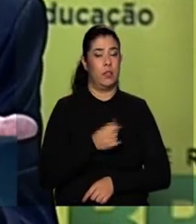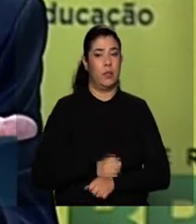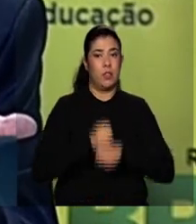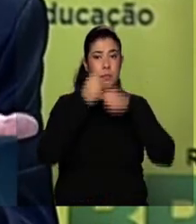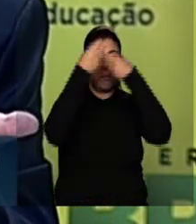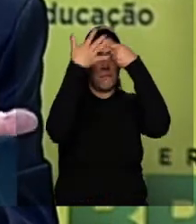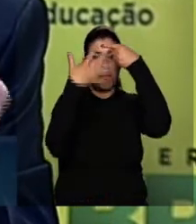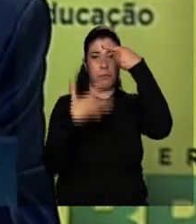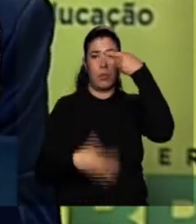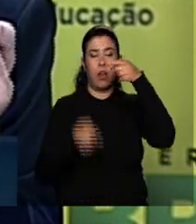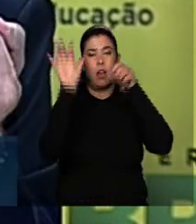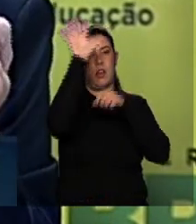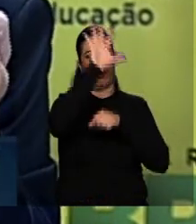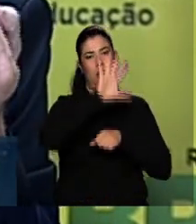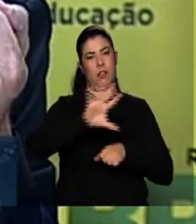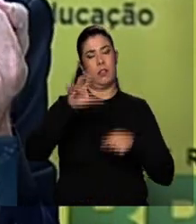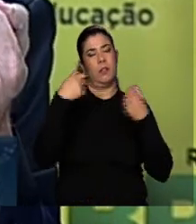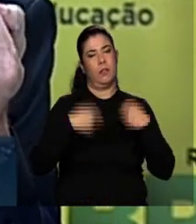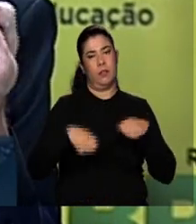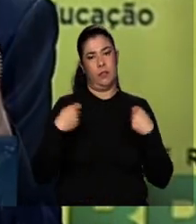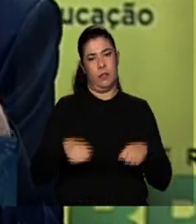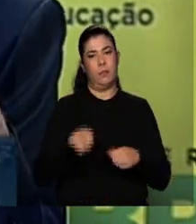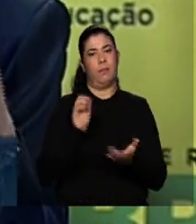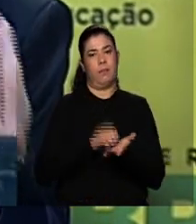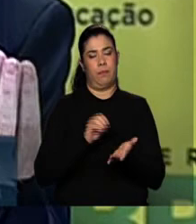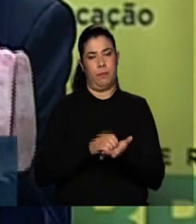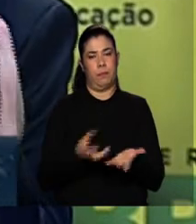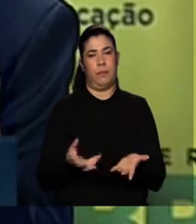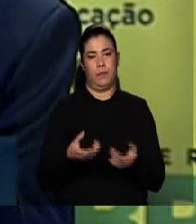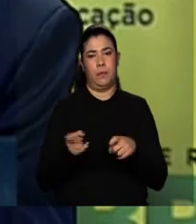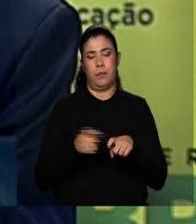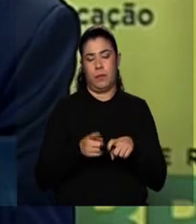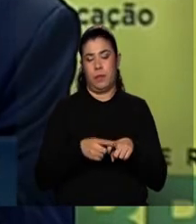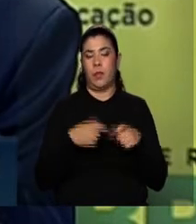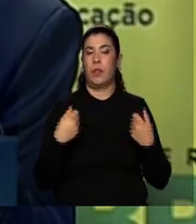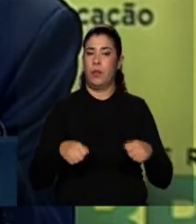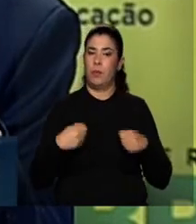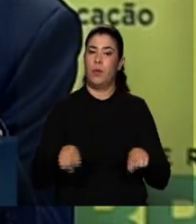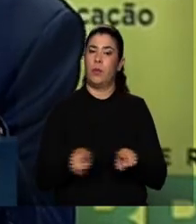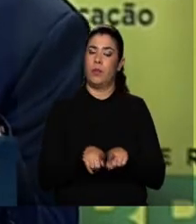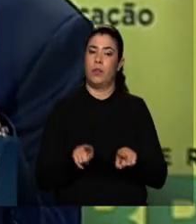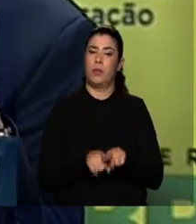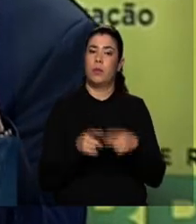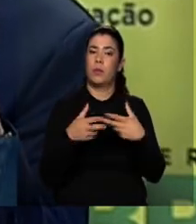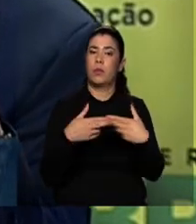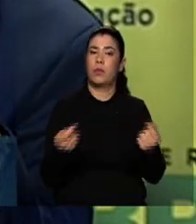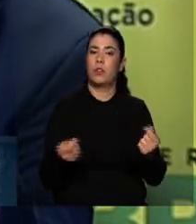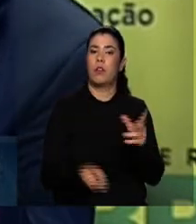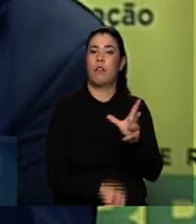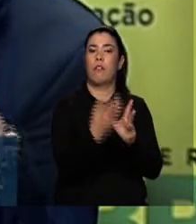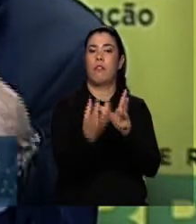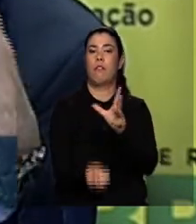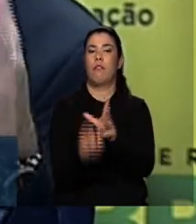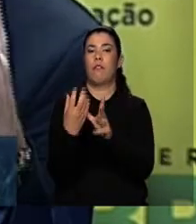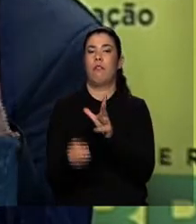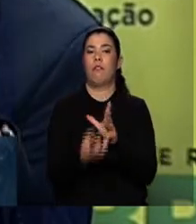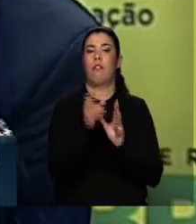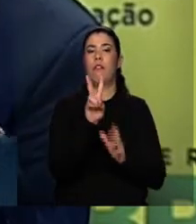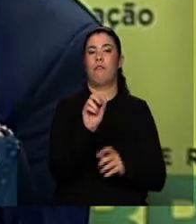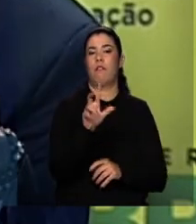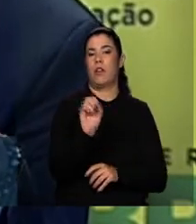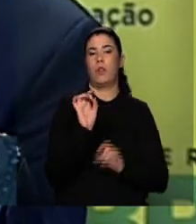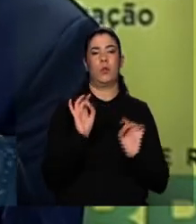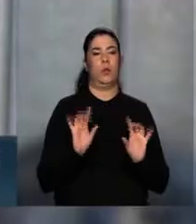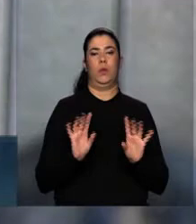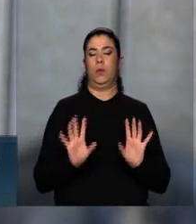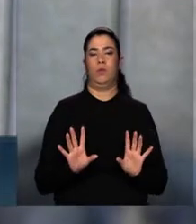Brasil de necessidade. E isso é decisivo, porque senão nós poderíamos, nessas condições, continuar abrindo só novas vagas, não